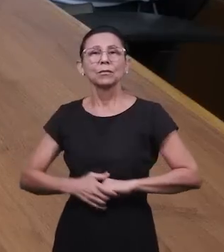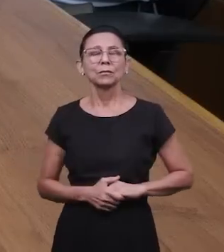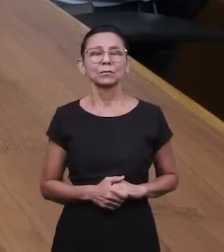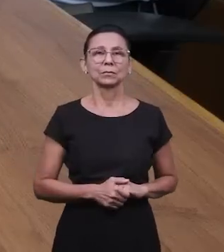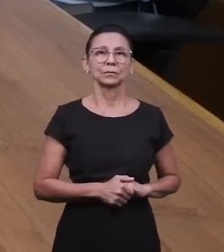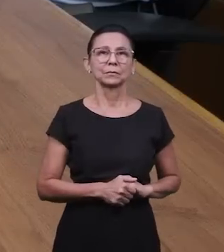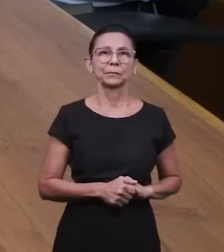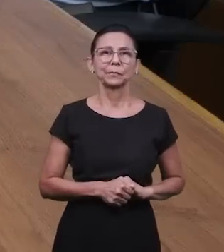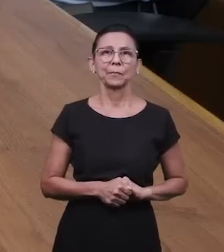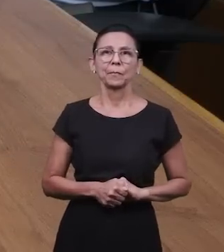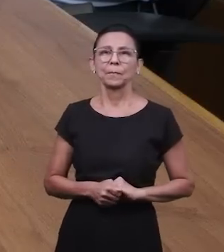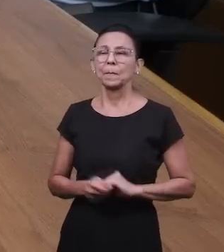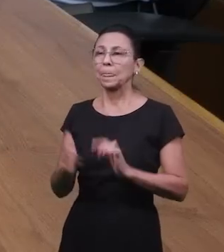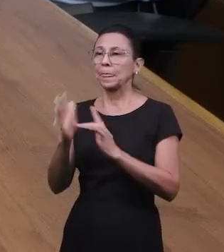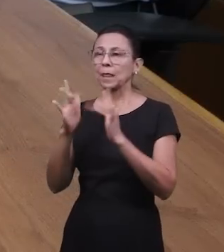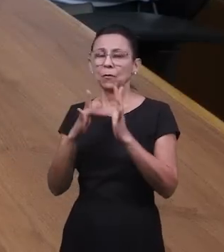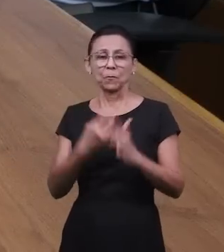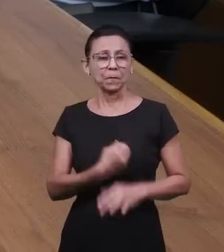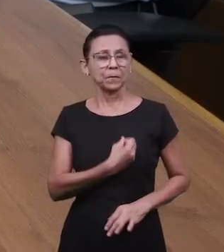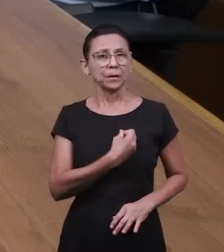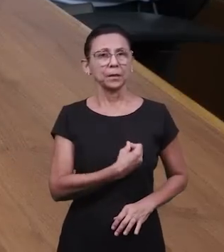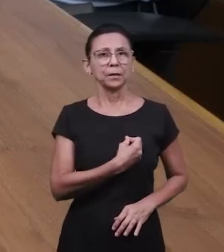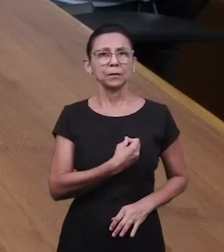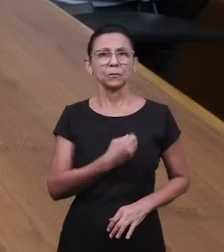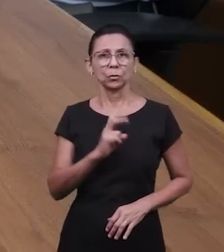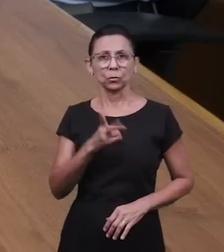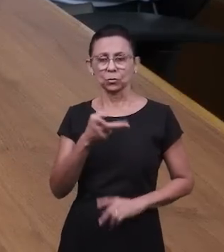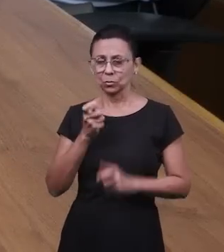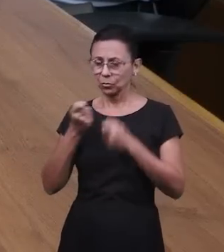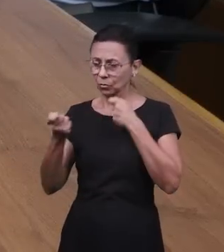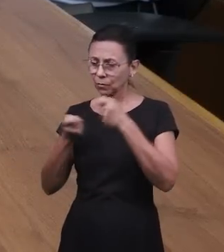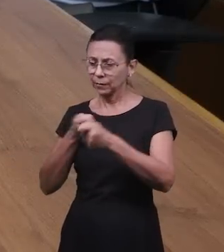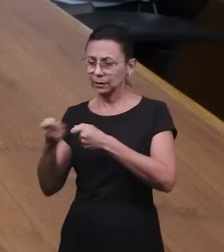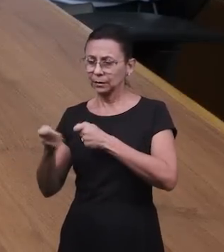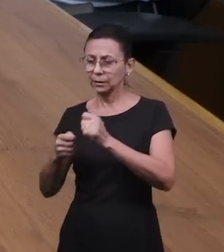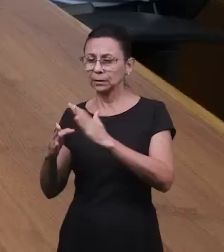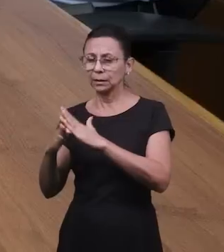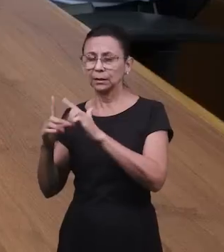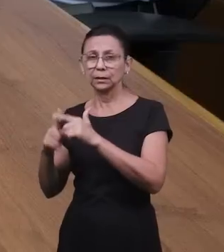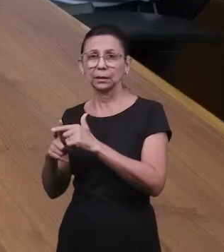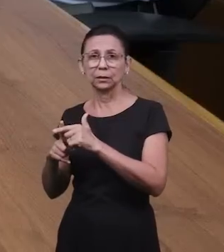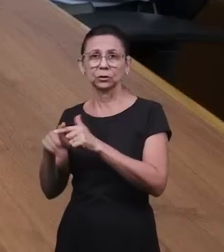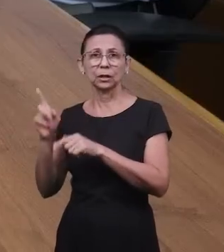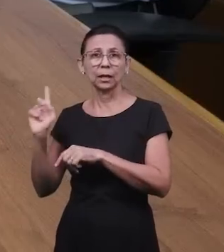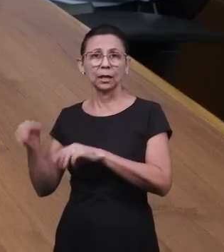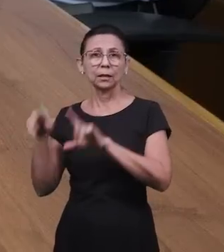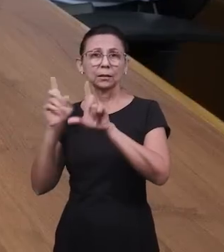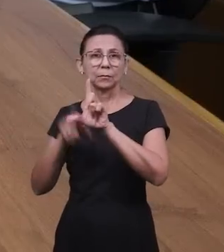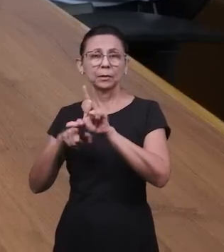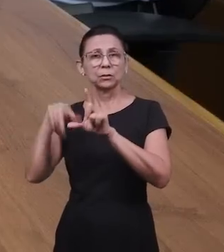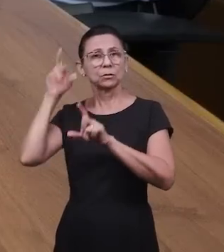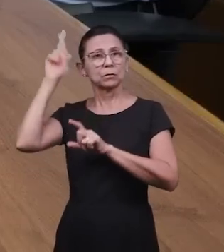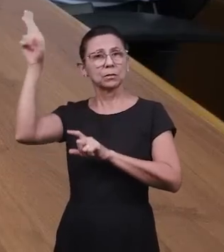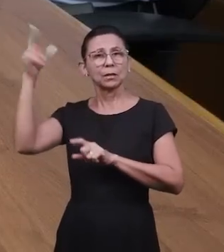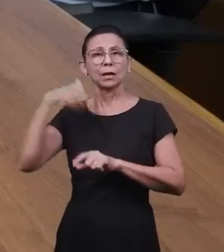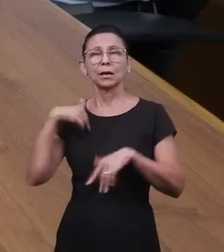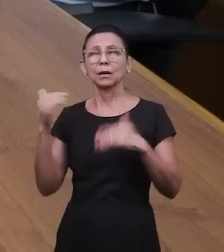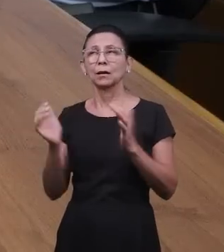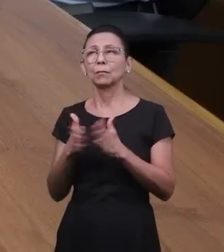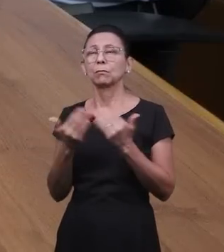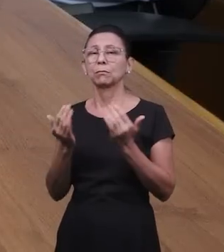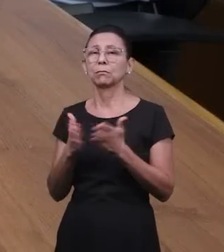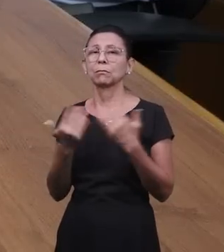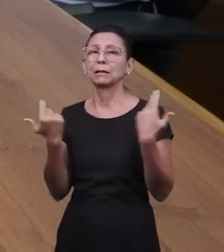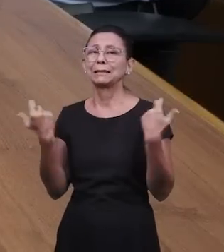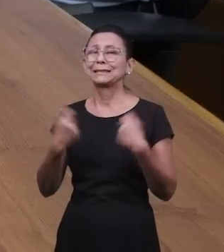descobre que Jesus está vivo, que ele ainda é o cabeça da igreja, que a igreja precisa dele, depende dele, e que eu sou pobre